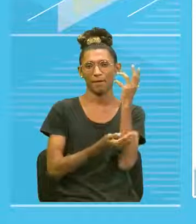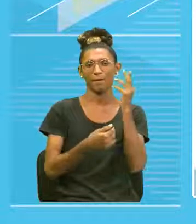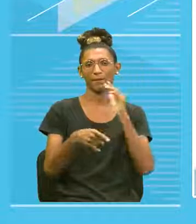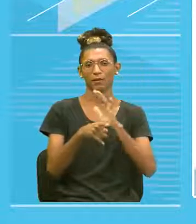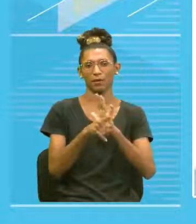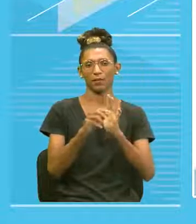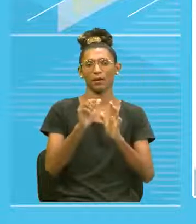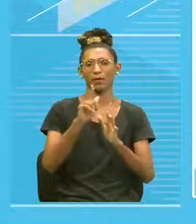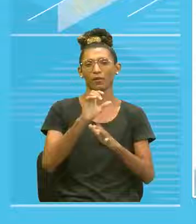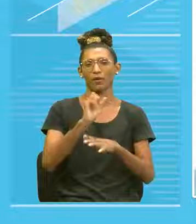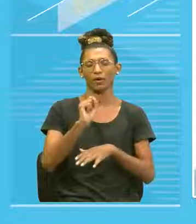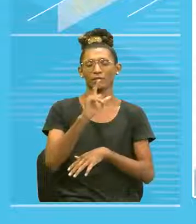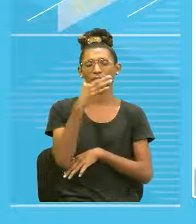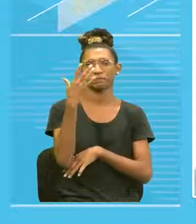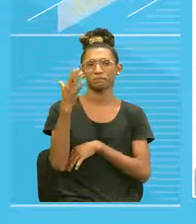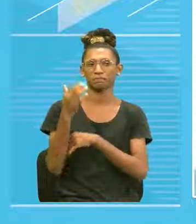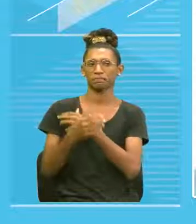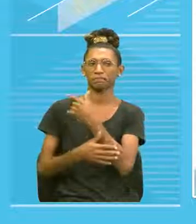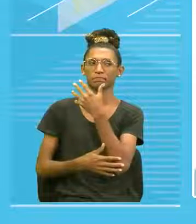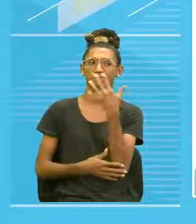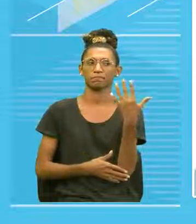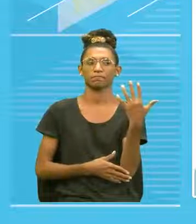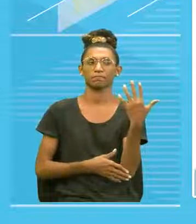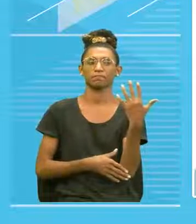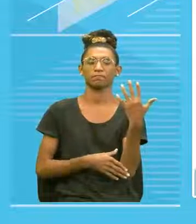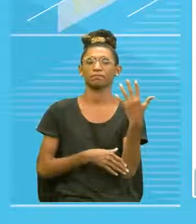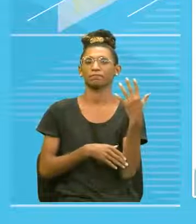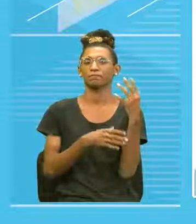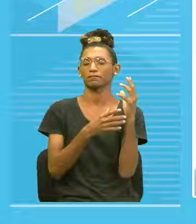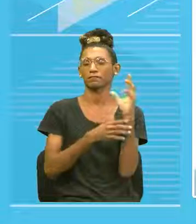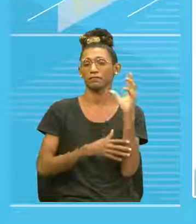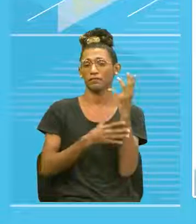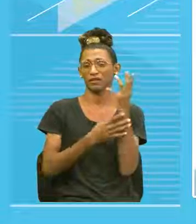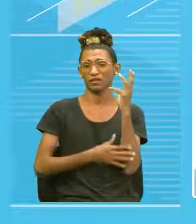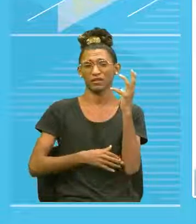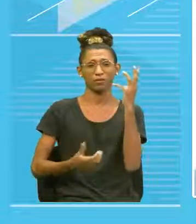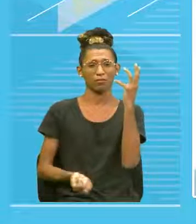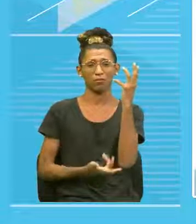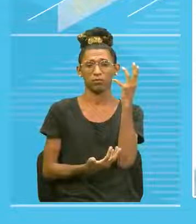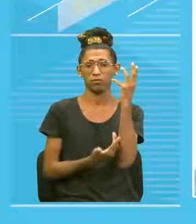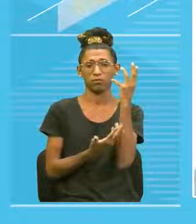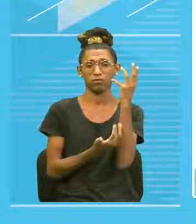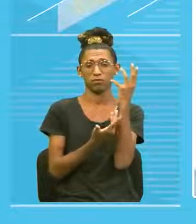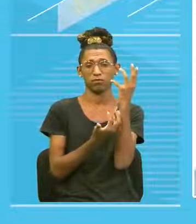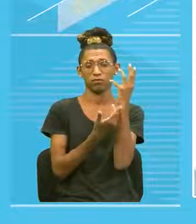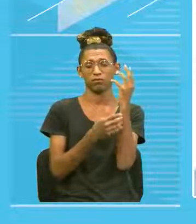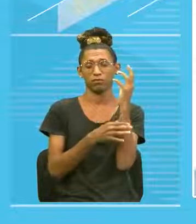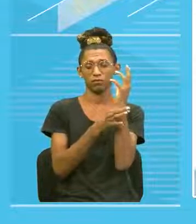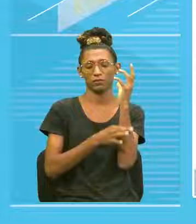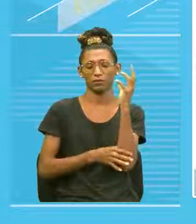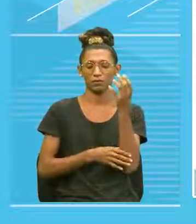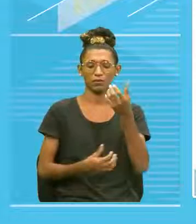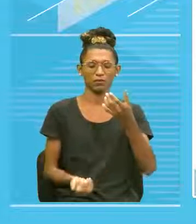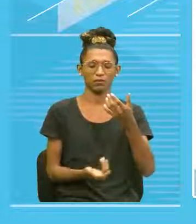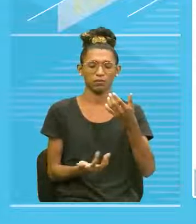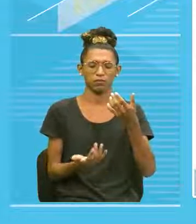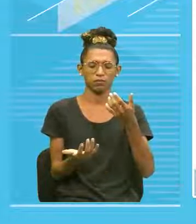E aí a queimada se a lenha queimada